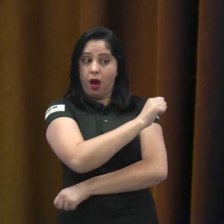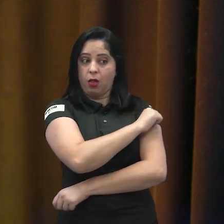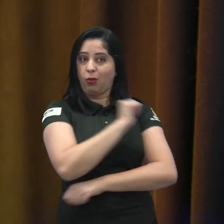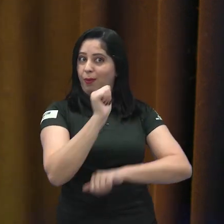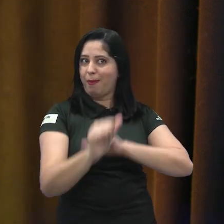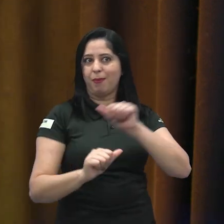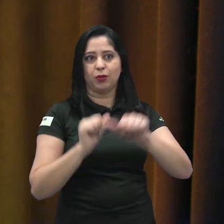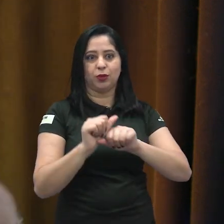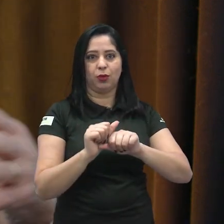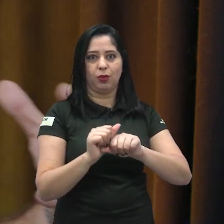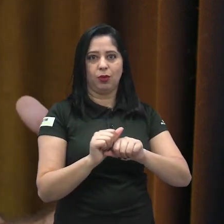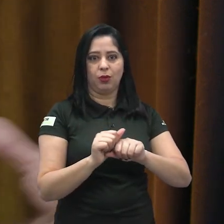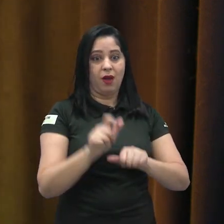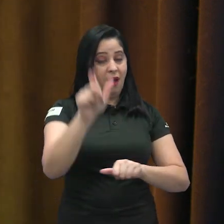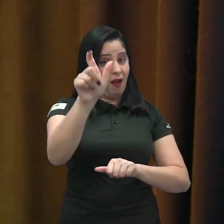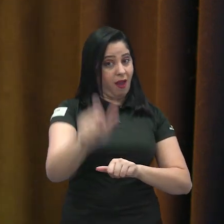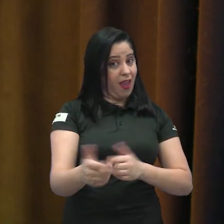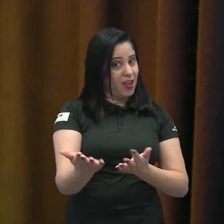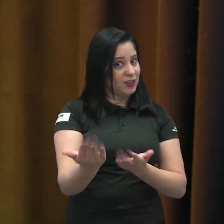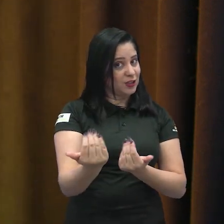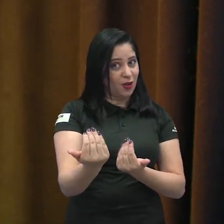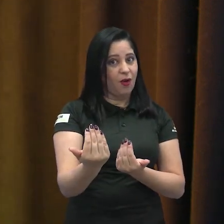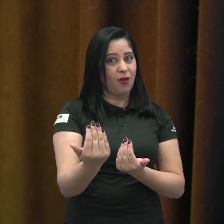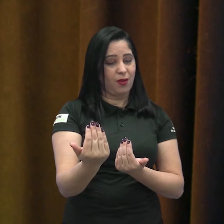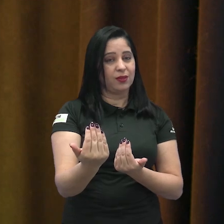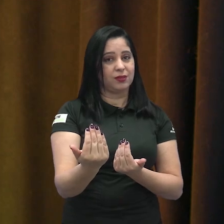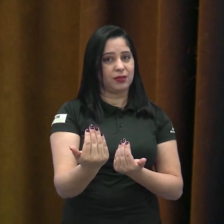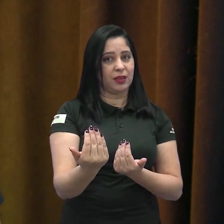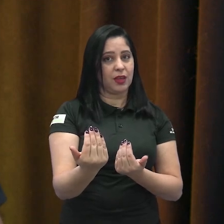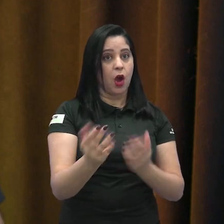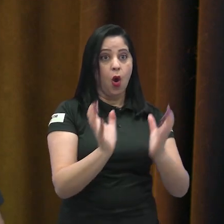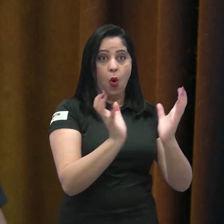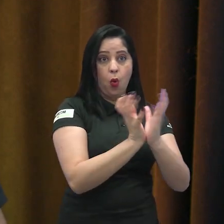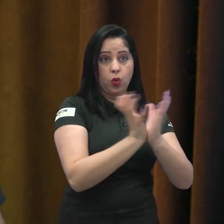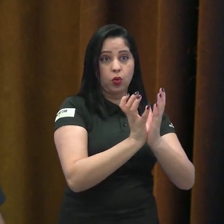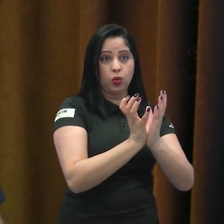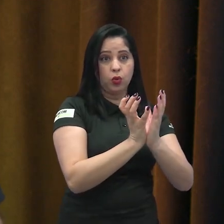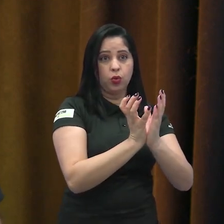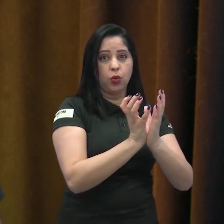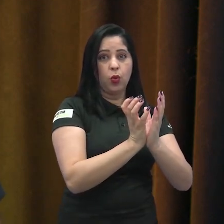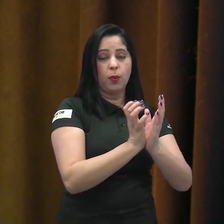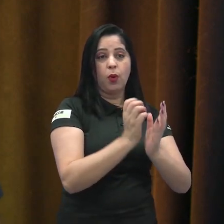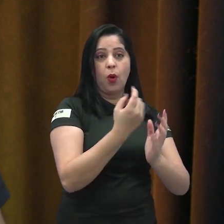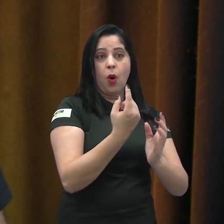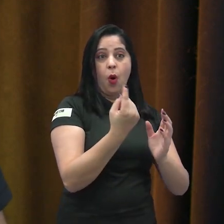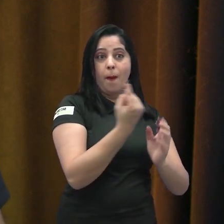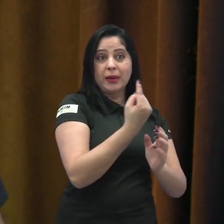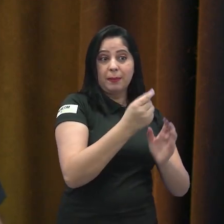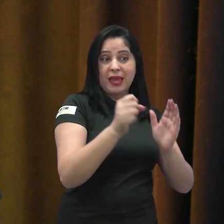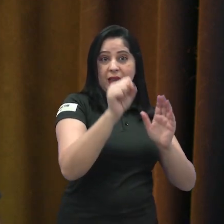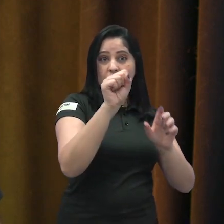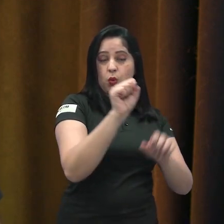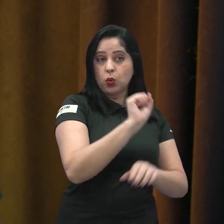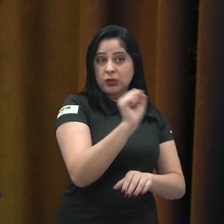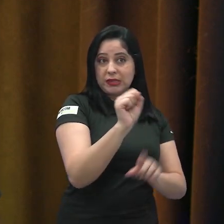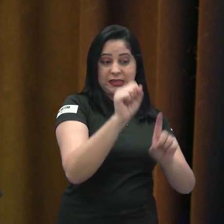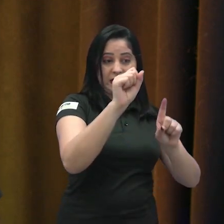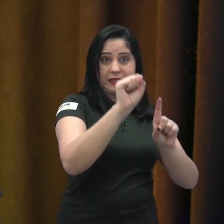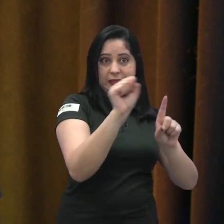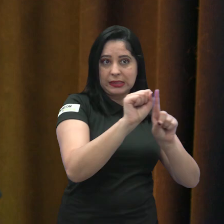do aluno. O aluno é jovem. A turma do primeiro semestre que entrou esse ano, você vai perguntar,